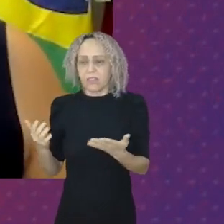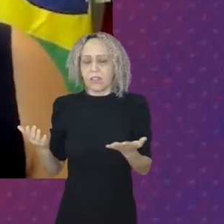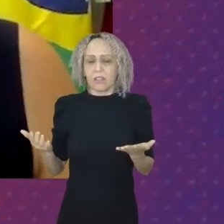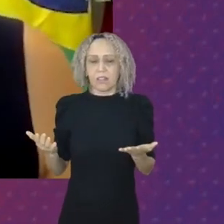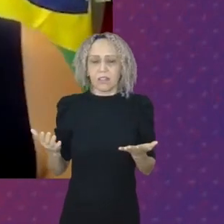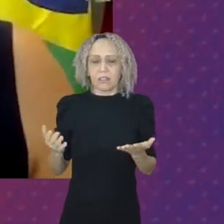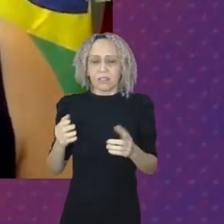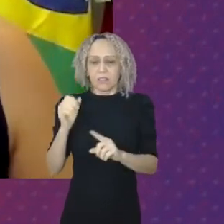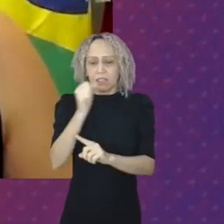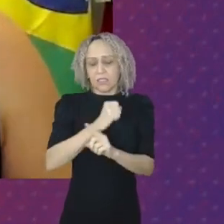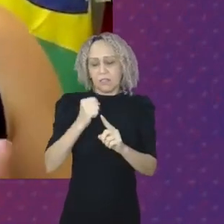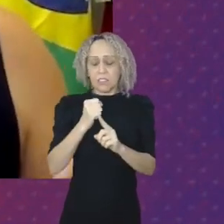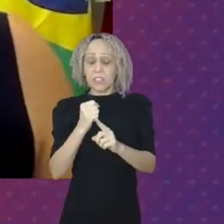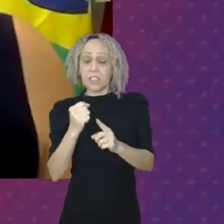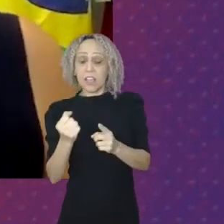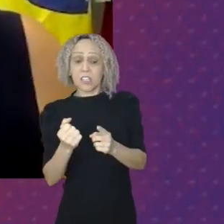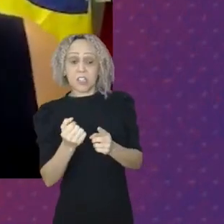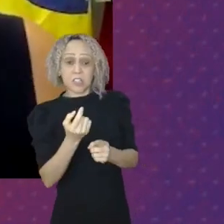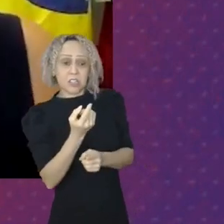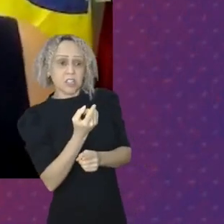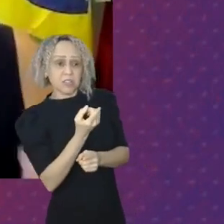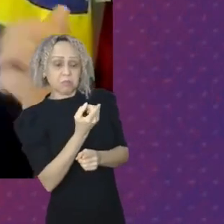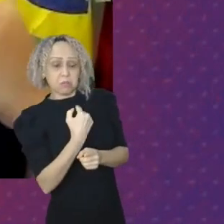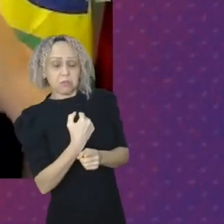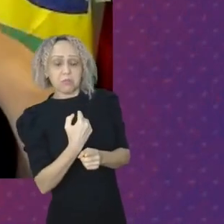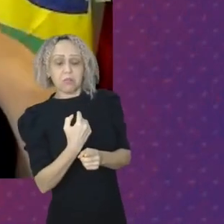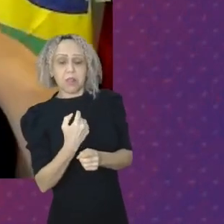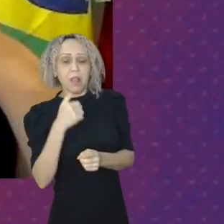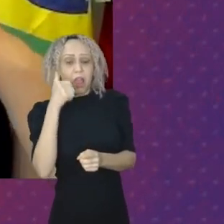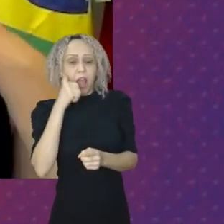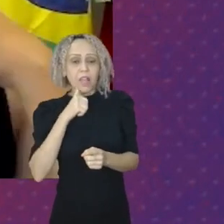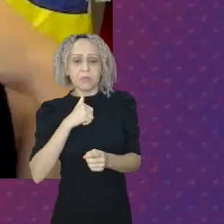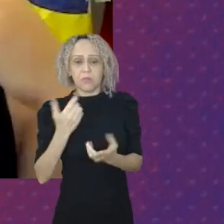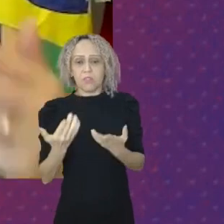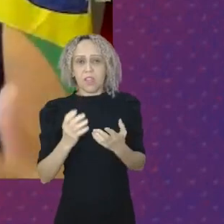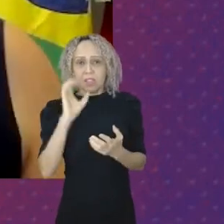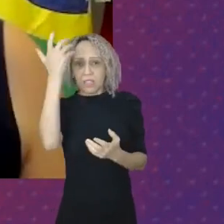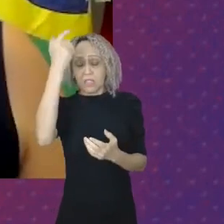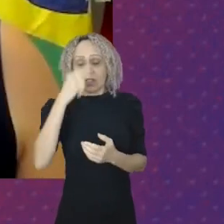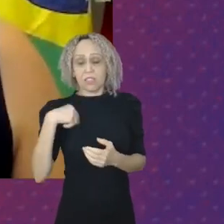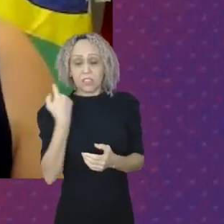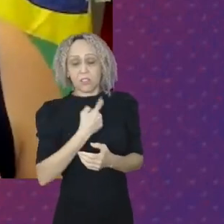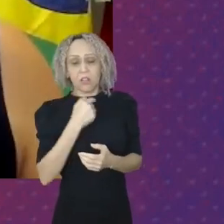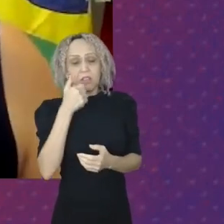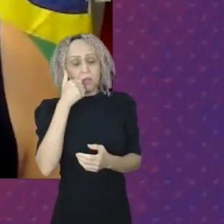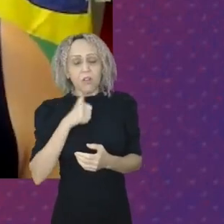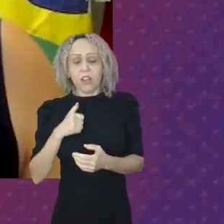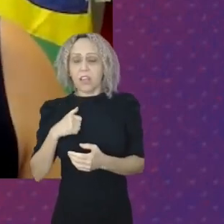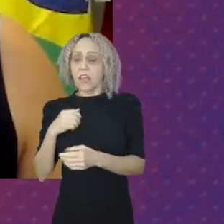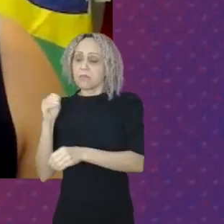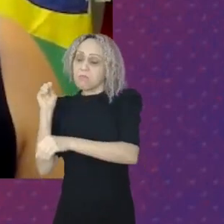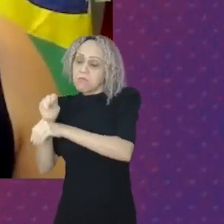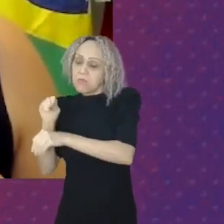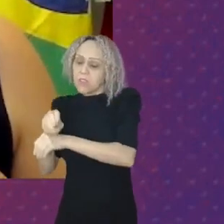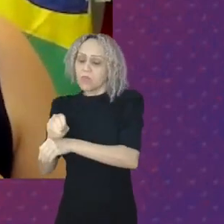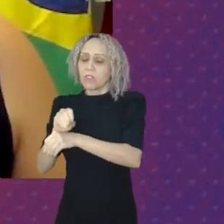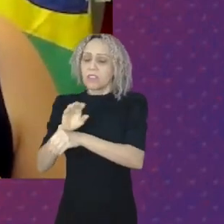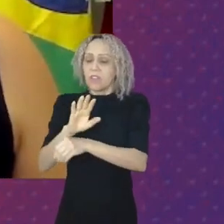papel do cuidado. E quando nós passamos a ocupar mais esse espaço, e